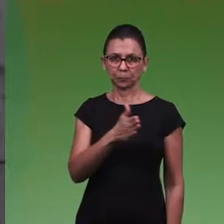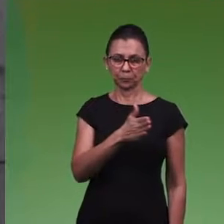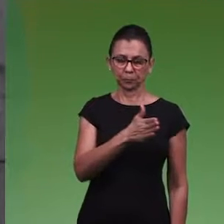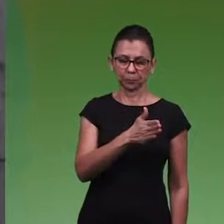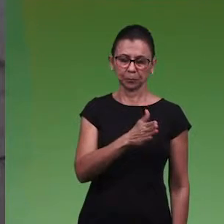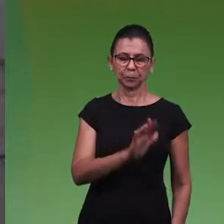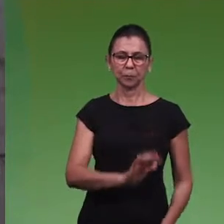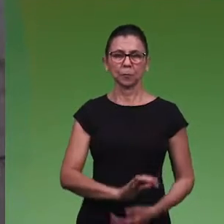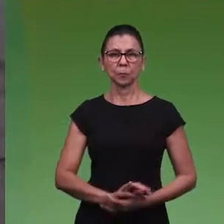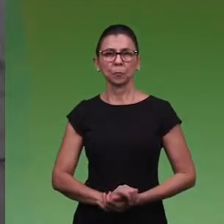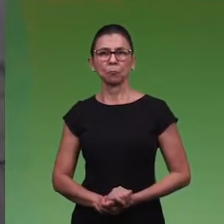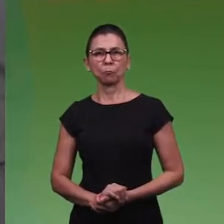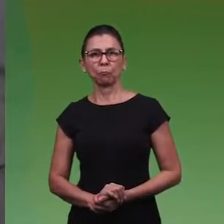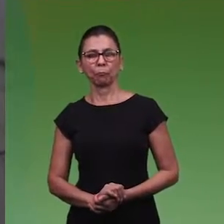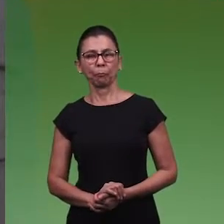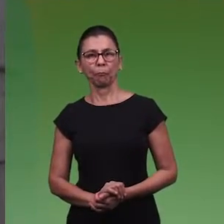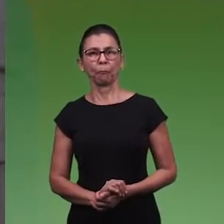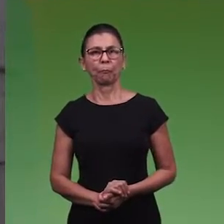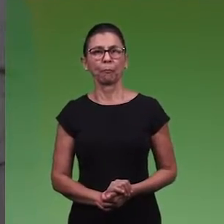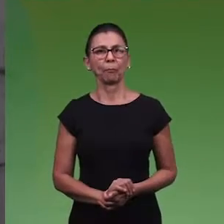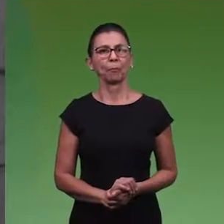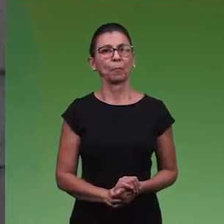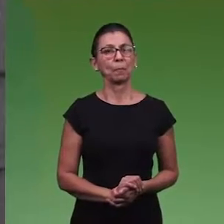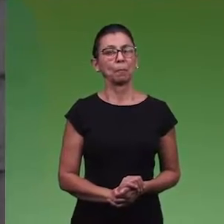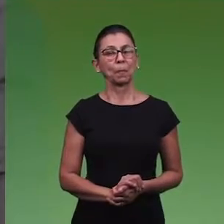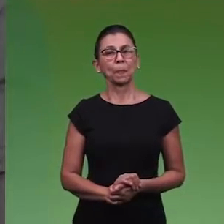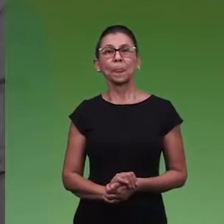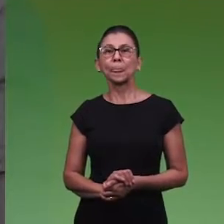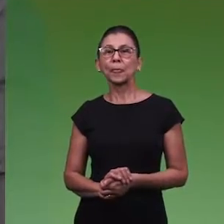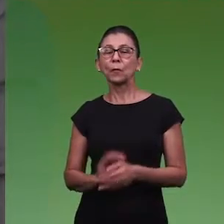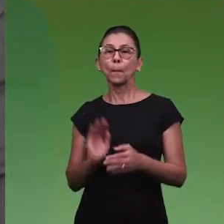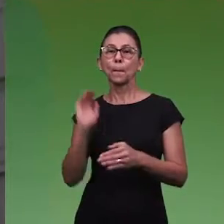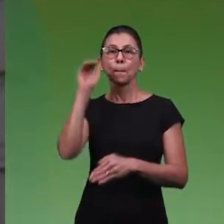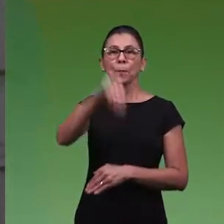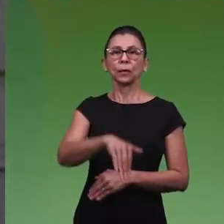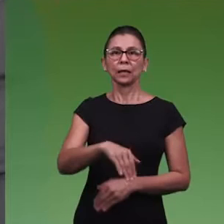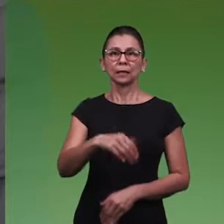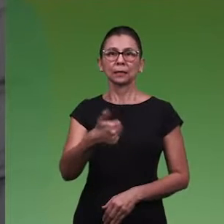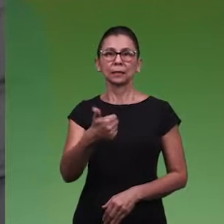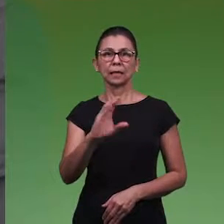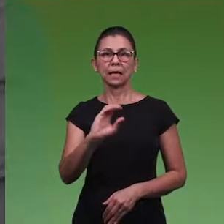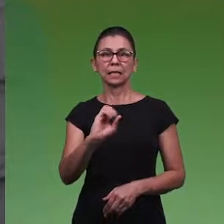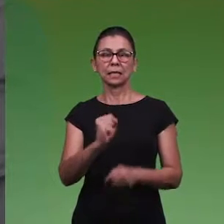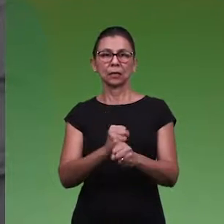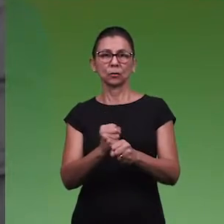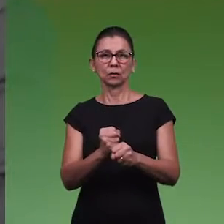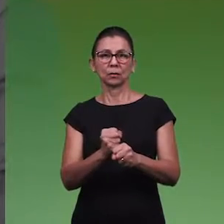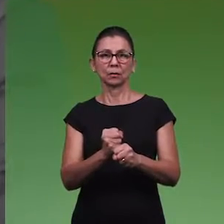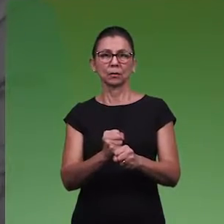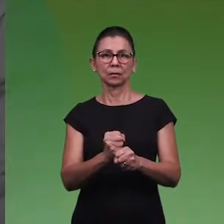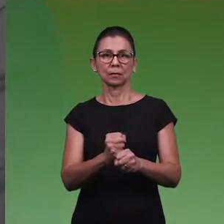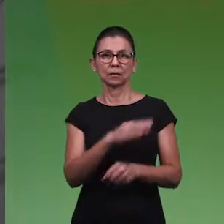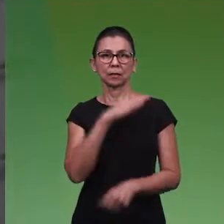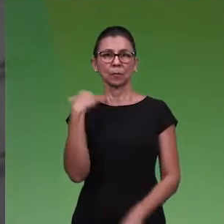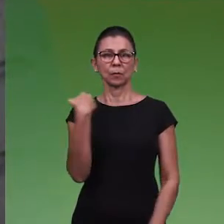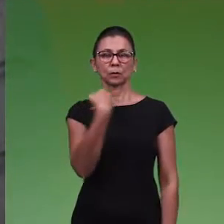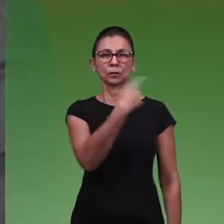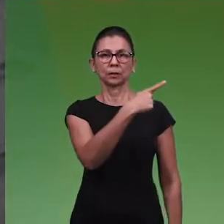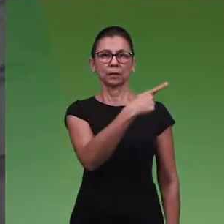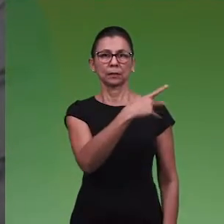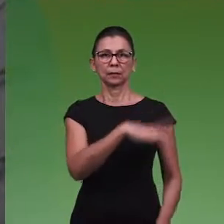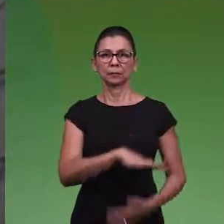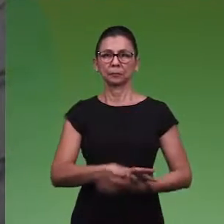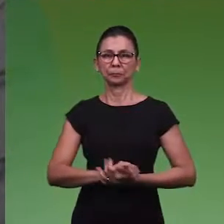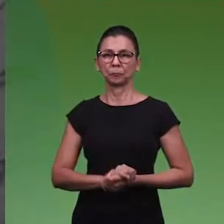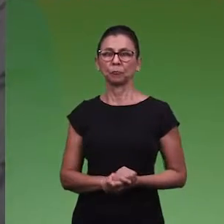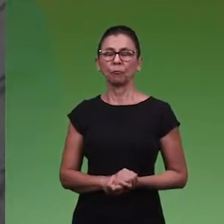pausa e dar um salto de cerca de 10 anos, quando Saul morre. Então nós vamos marcar esse